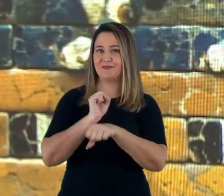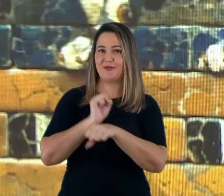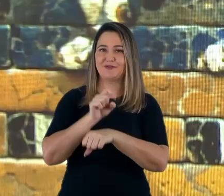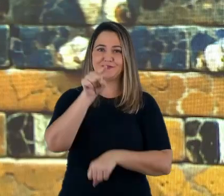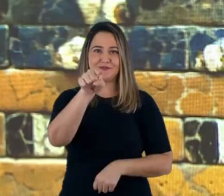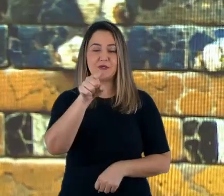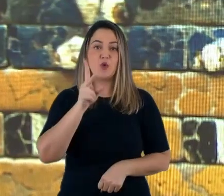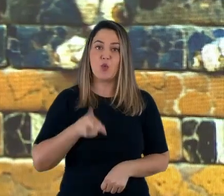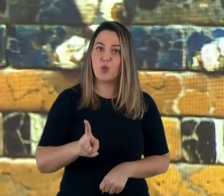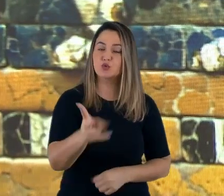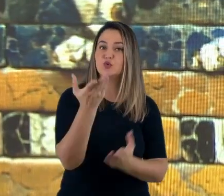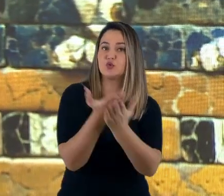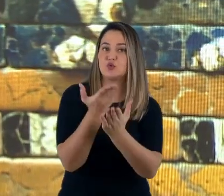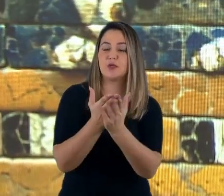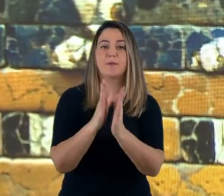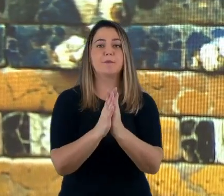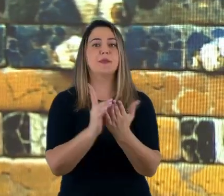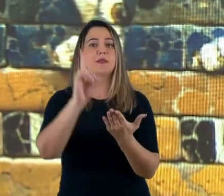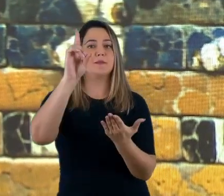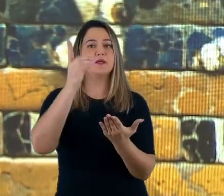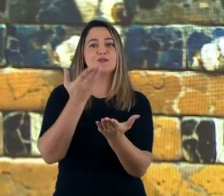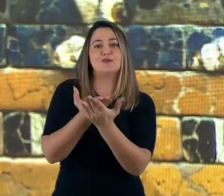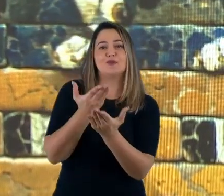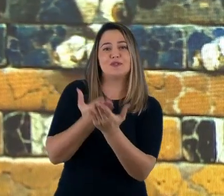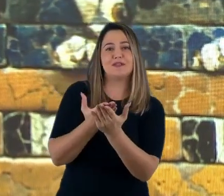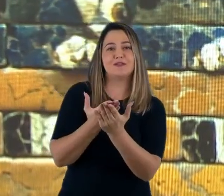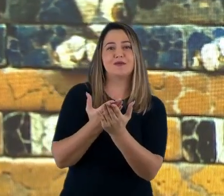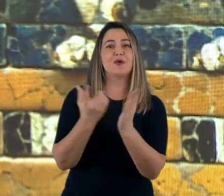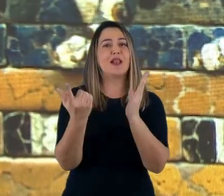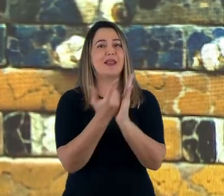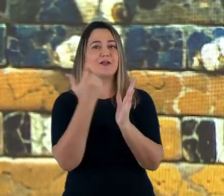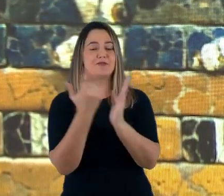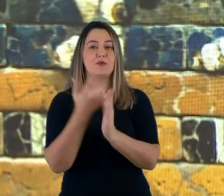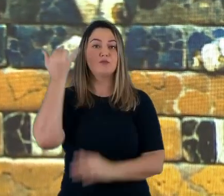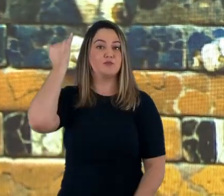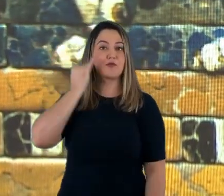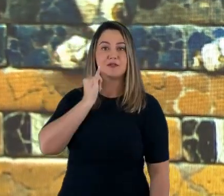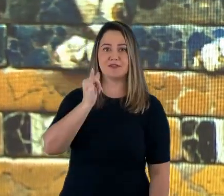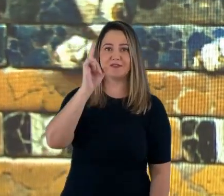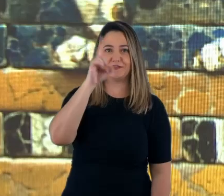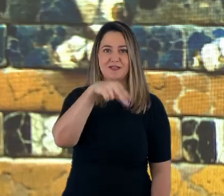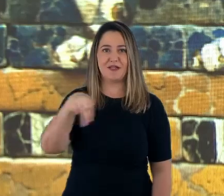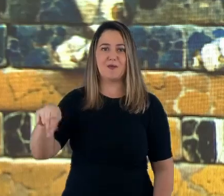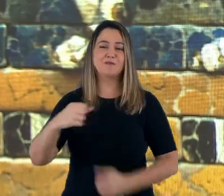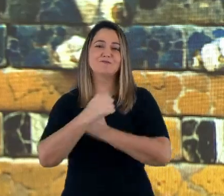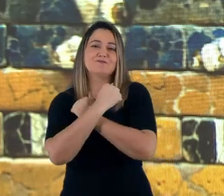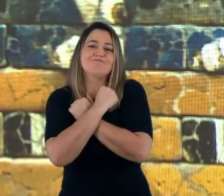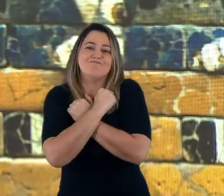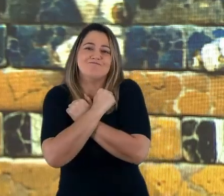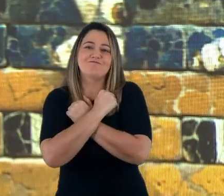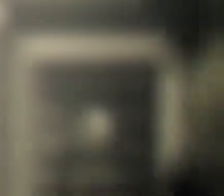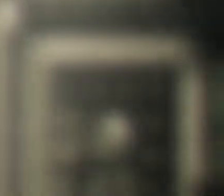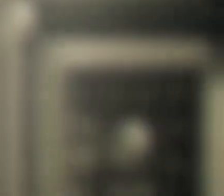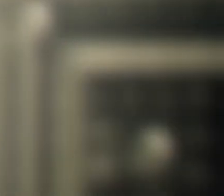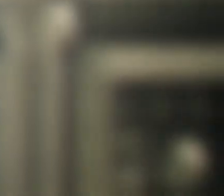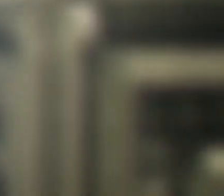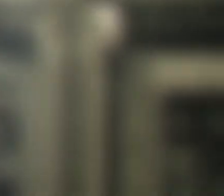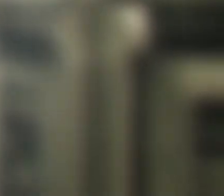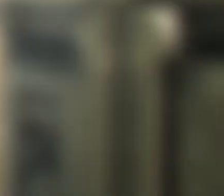continuar estudando a Bíblia, estudando o livro e as profecias de Daniel. Um abraço e até lá!